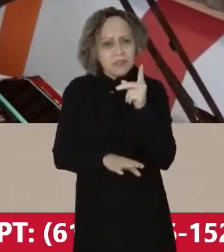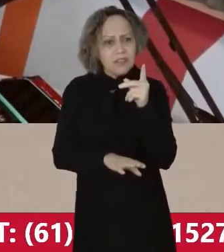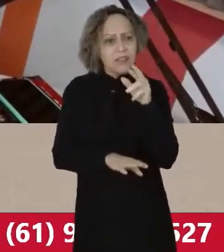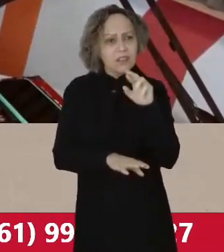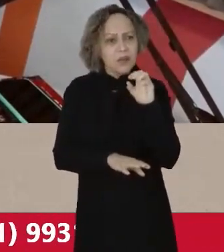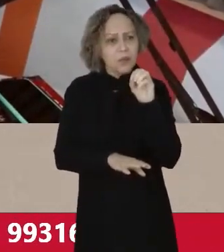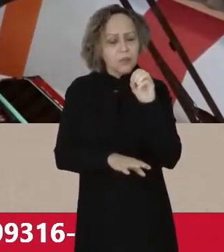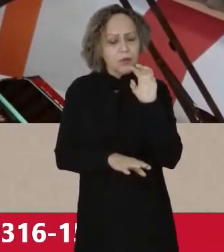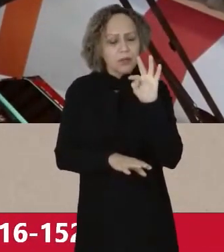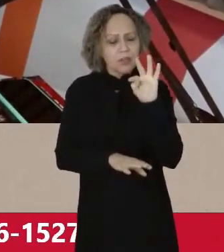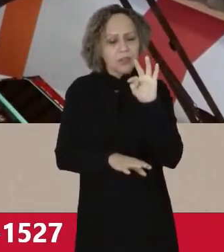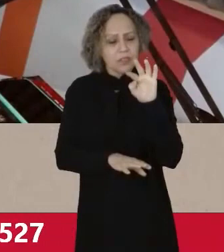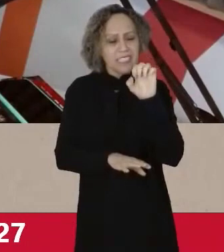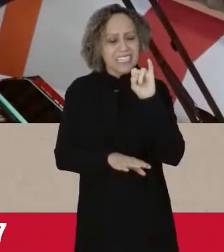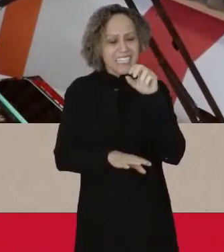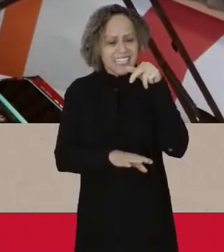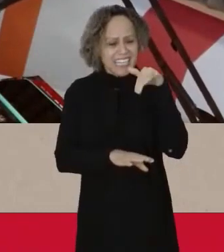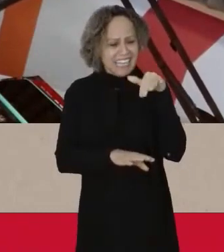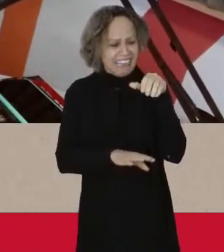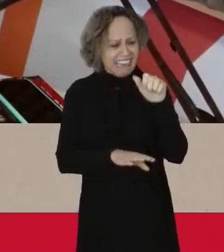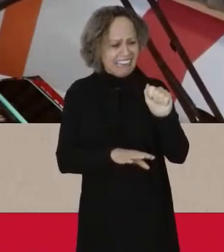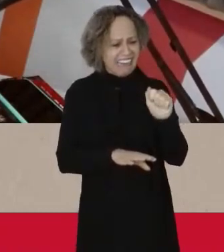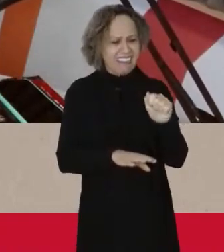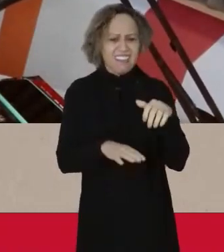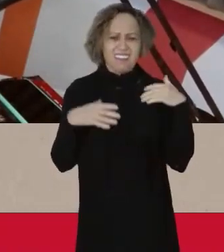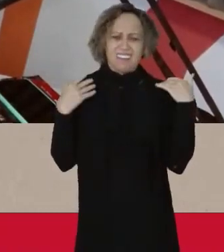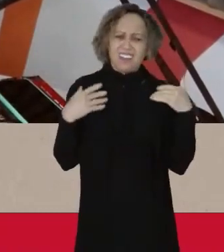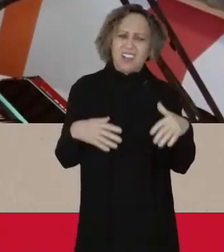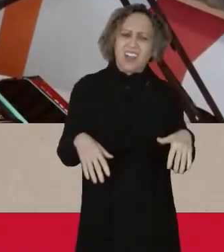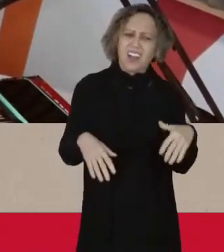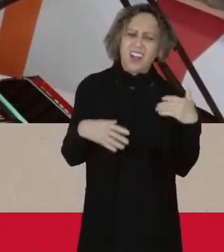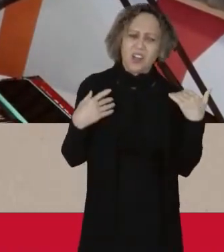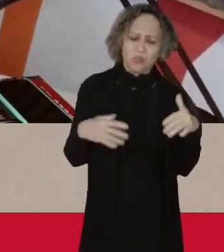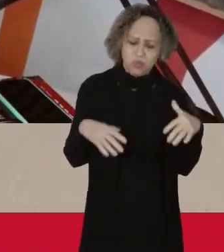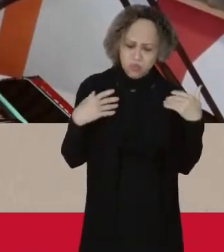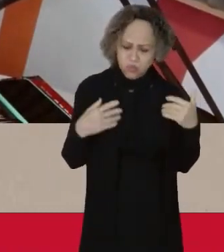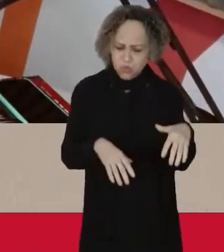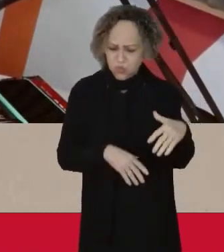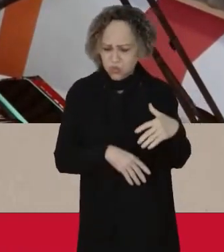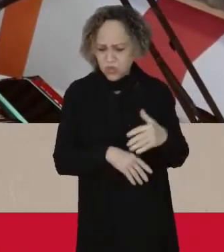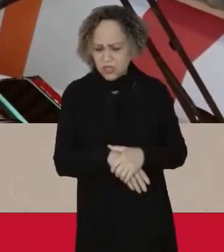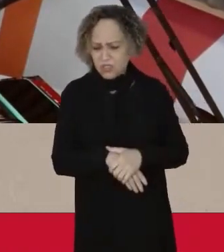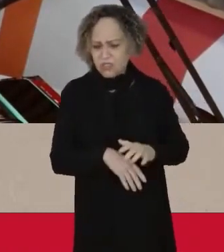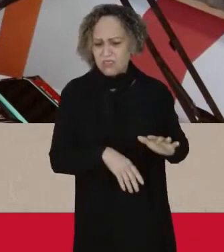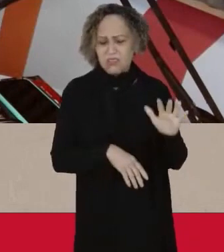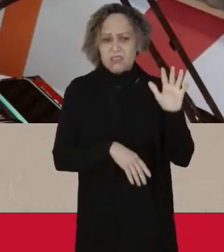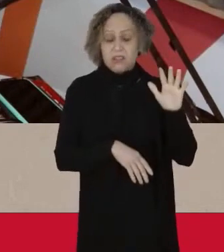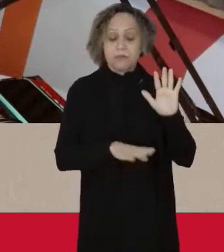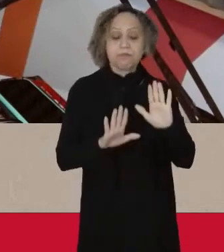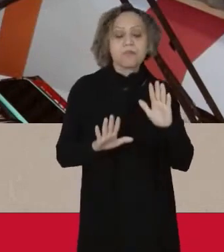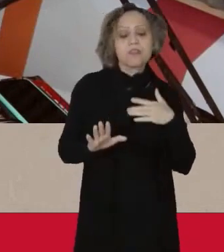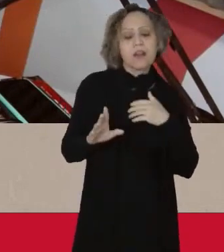proteína. Eu até. São 7 meses, né, William? 7 meses, né, que nós estamos fazendo esse